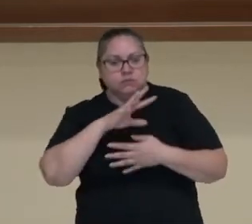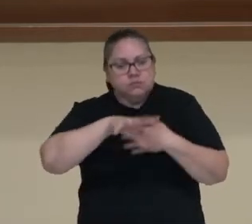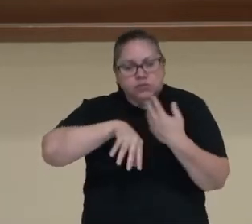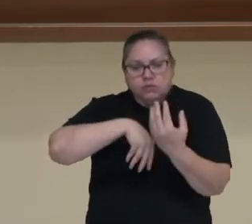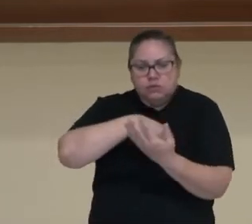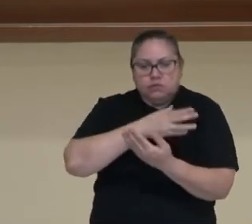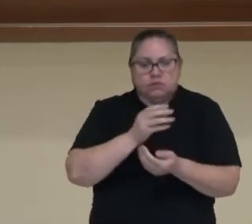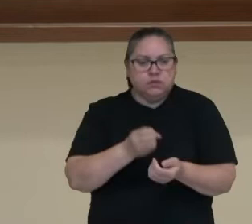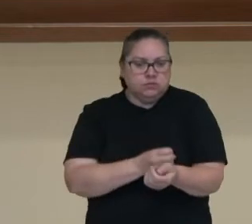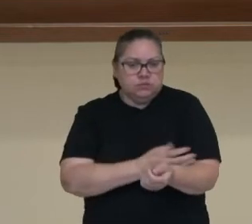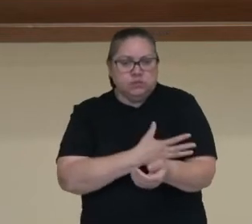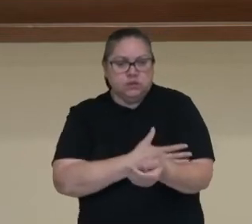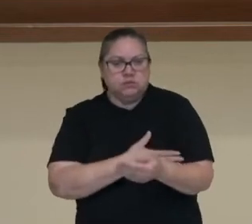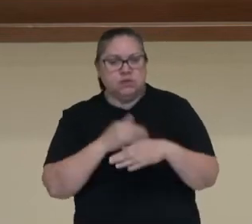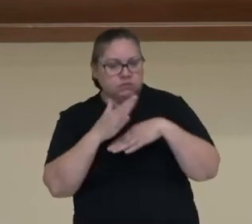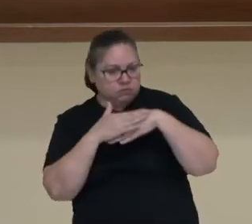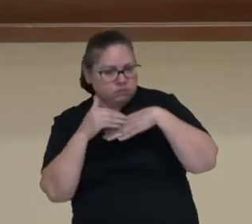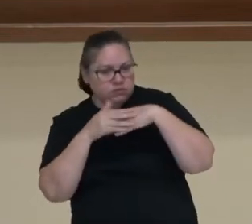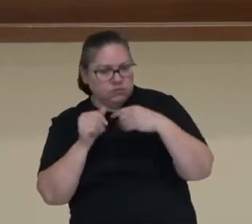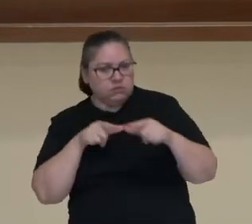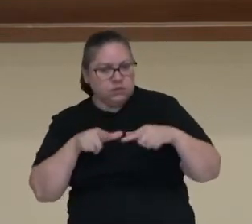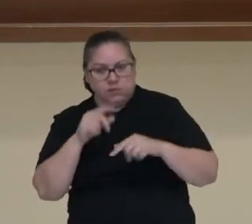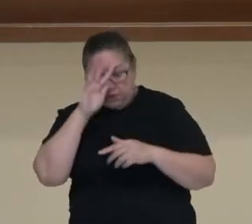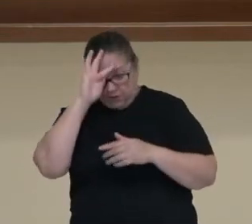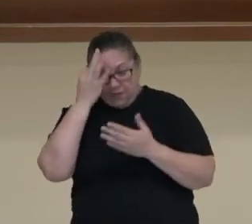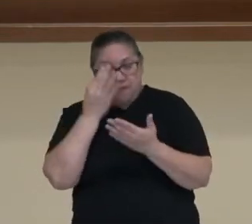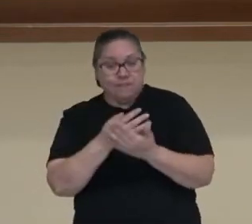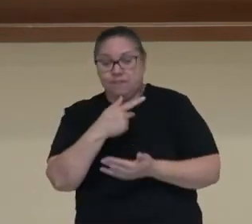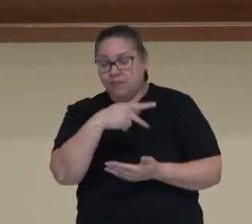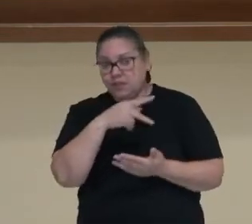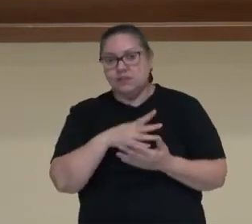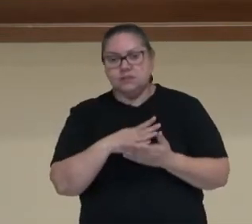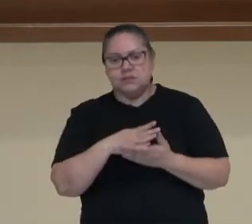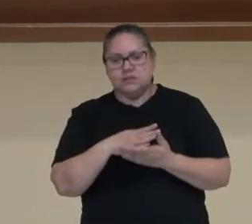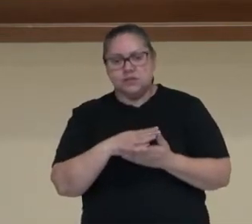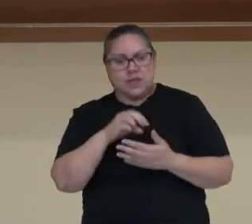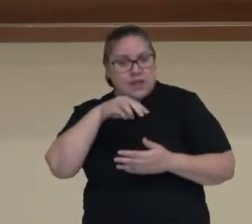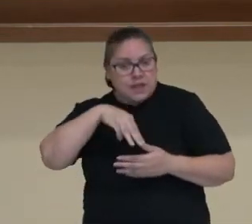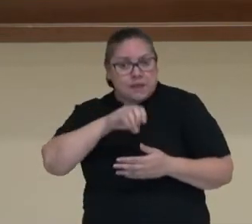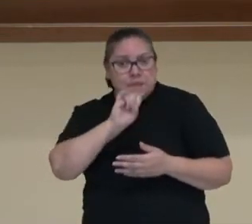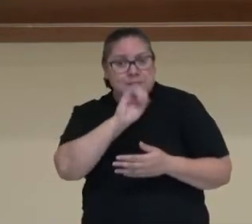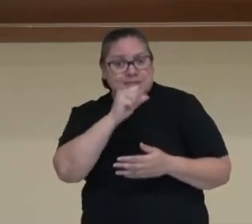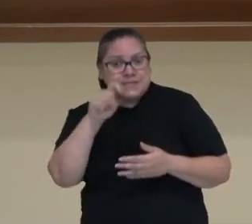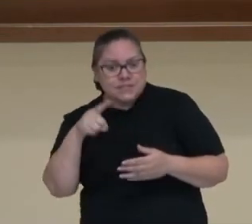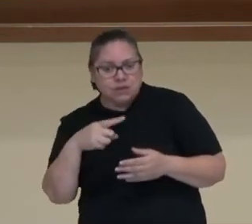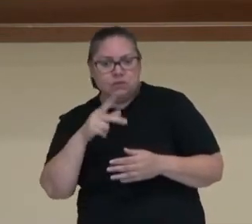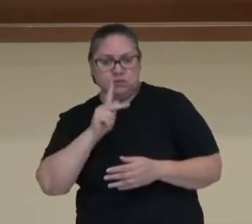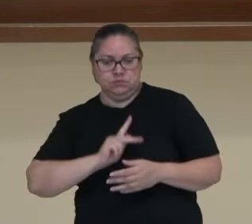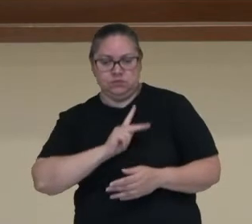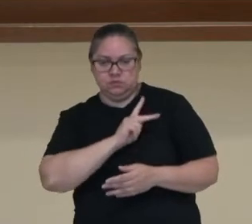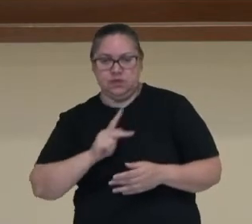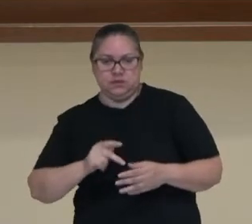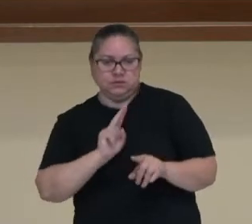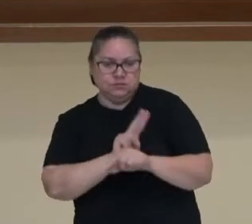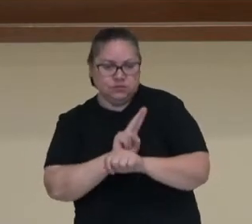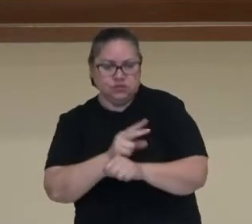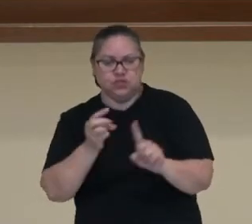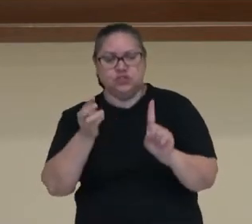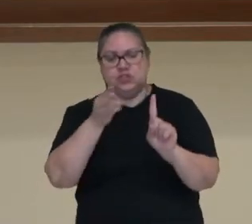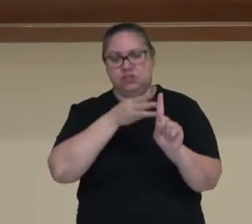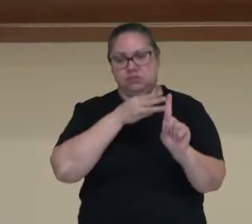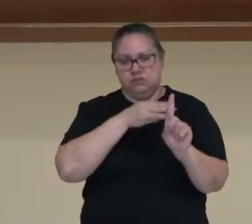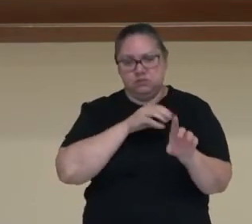ele emocionalmente, e é o teu trabalho, é a tua fé. É a missão dos padres jesuítas, protegê-los. Então, além